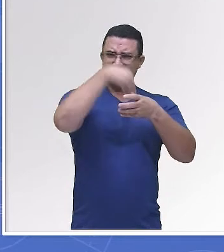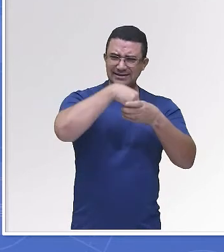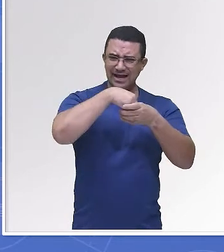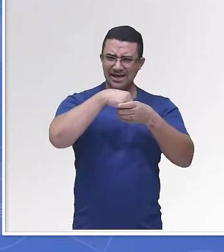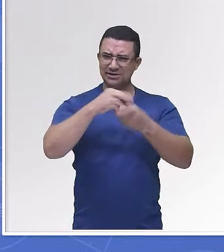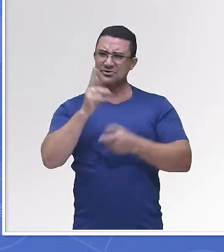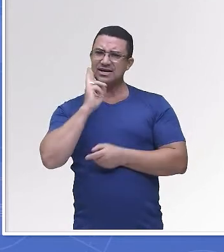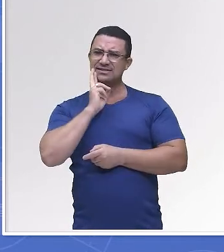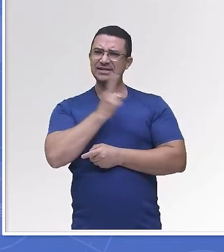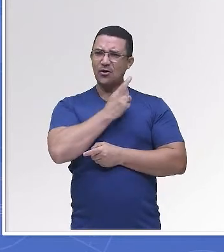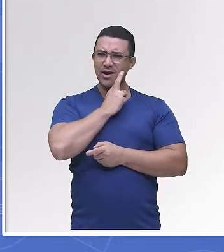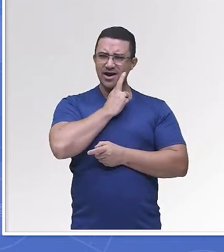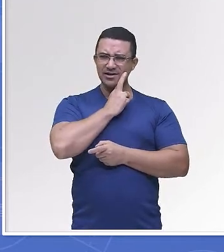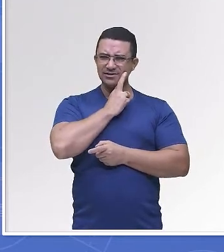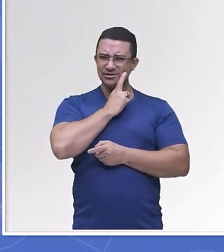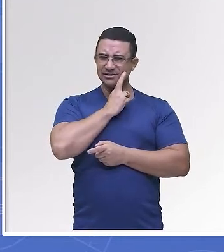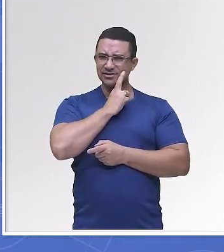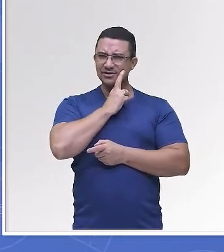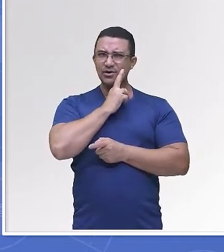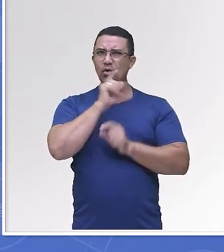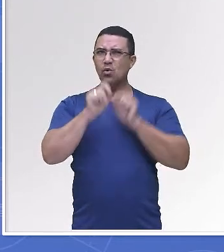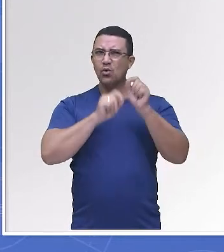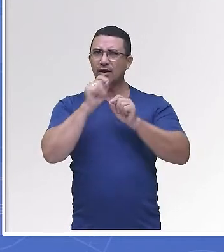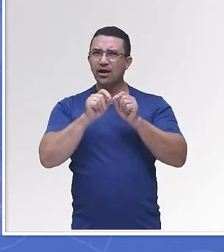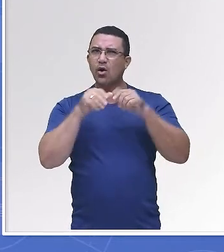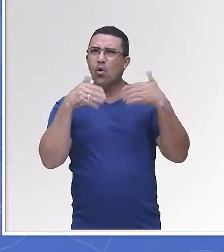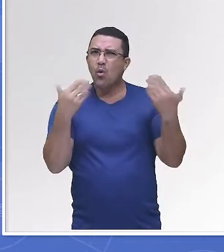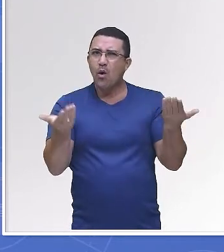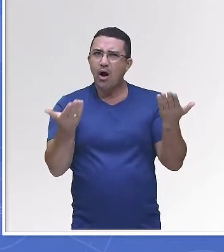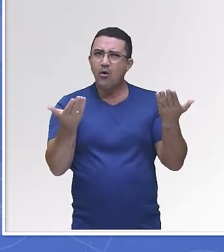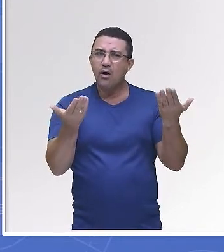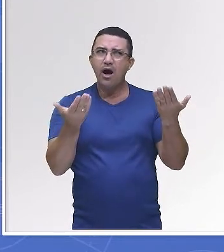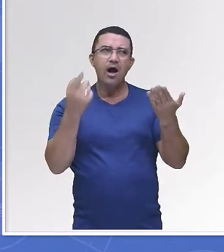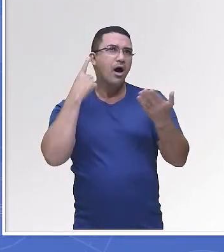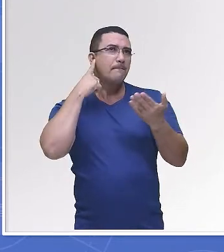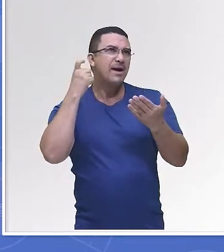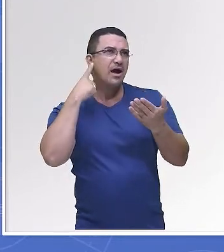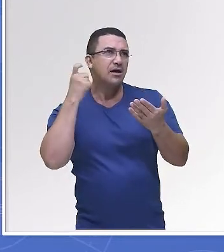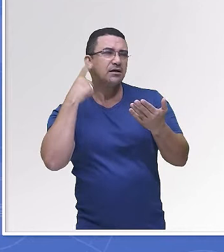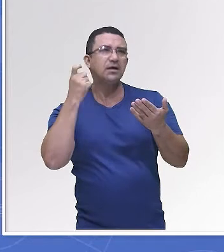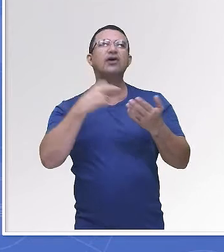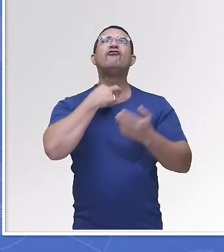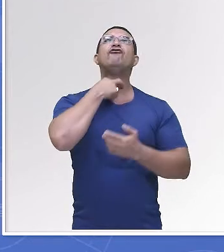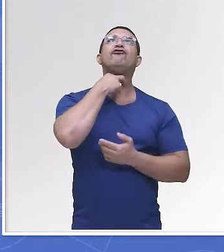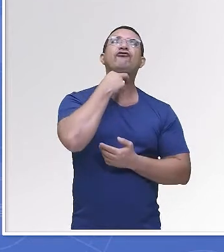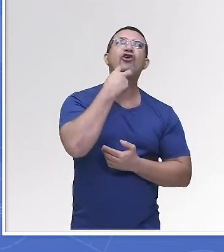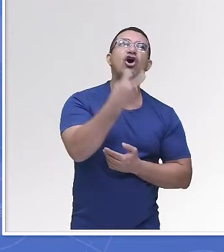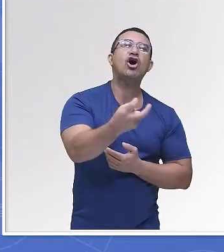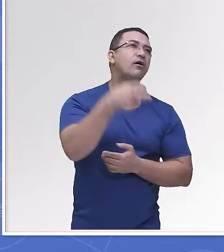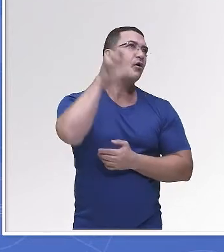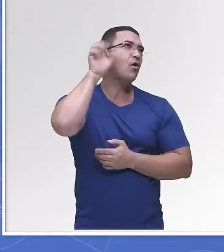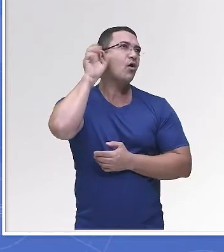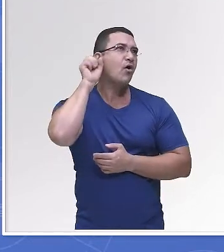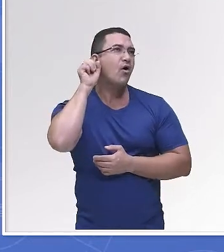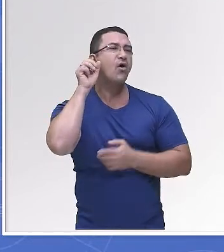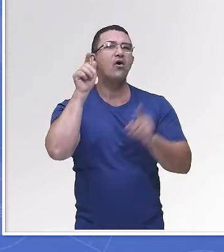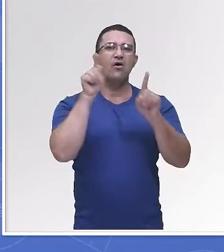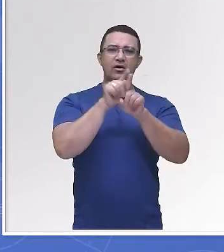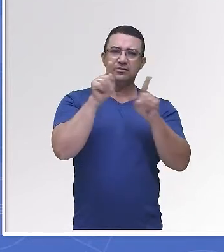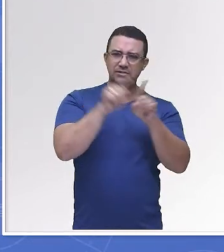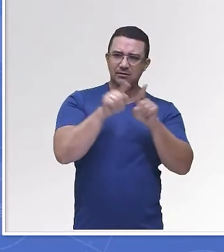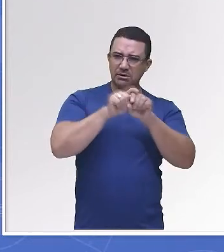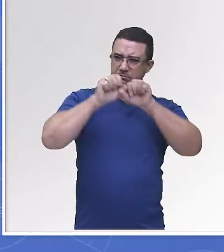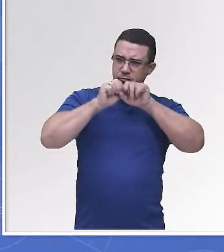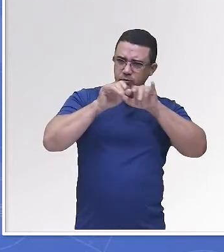essa descrição aqui é a audição. Quando ele fala em ruído, vozes, quando ele fala em rebentou